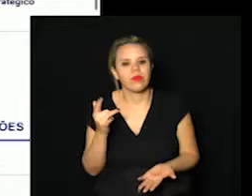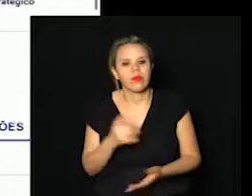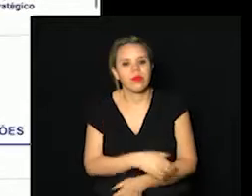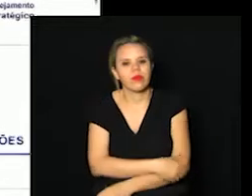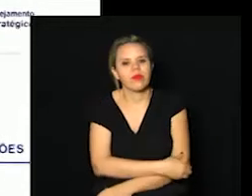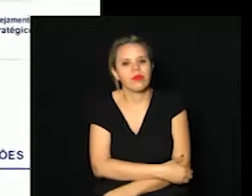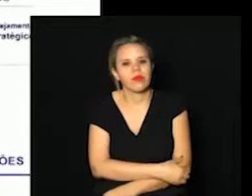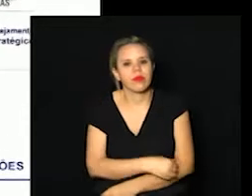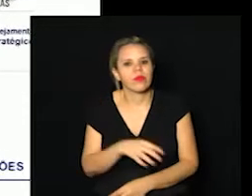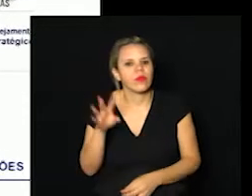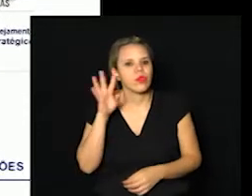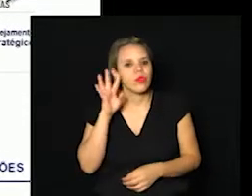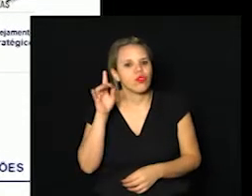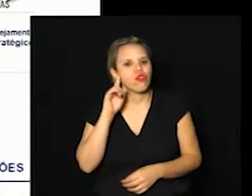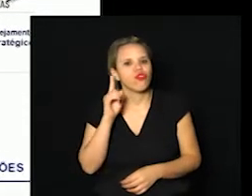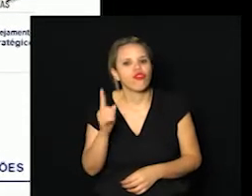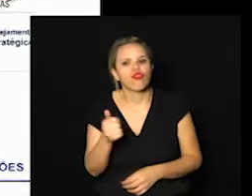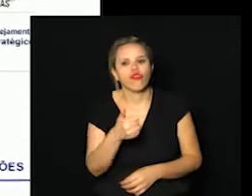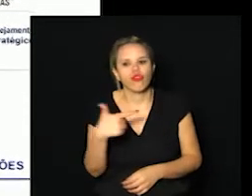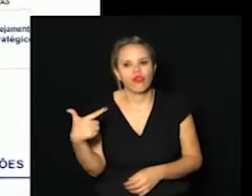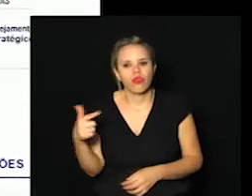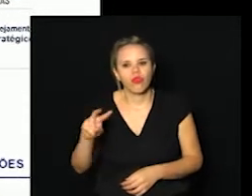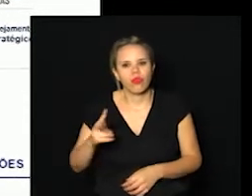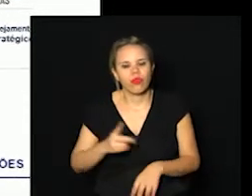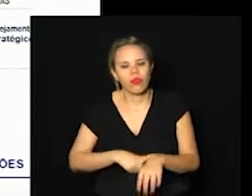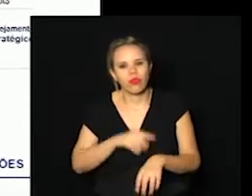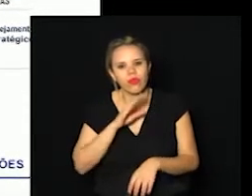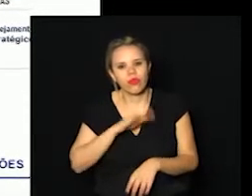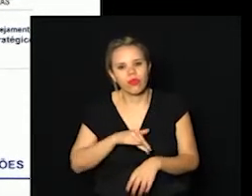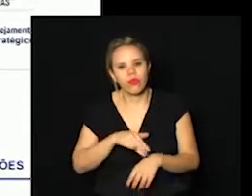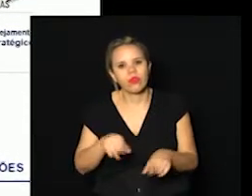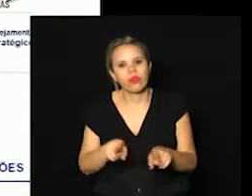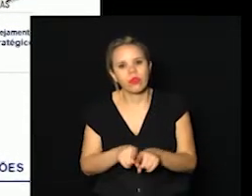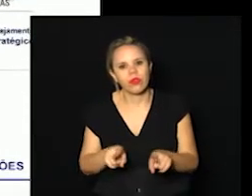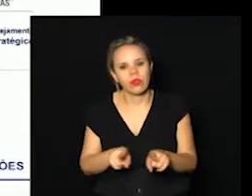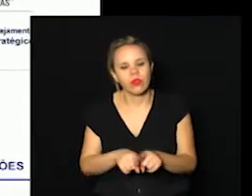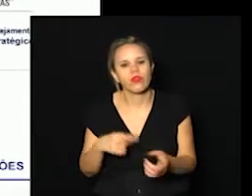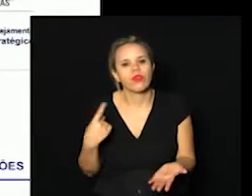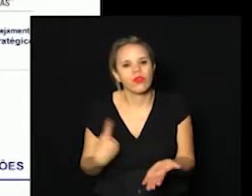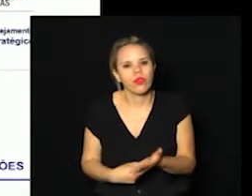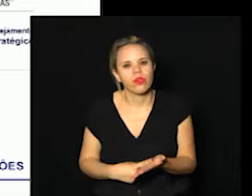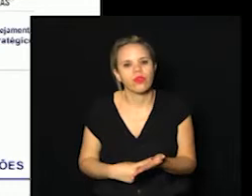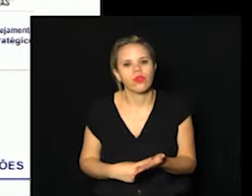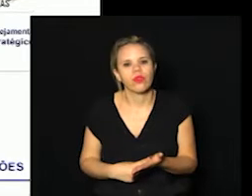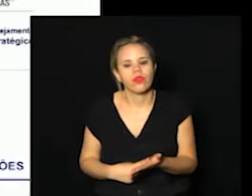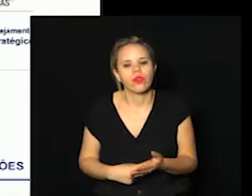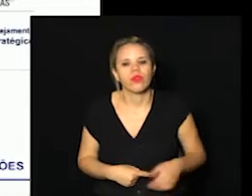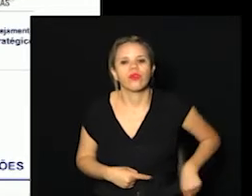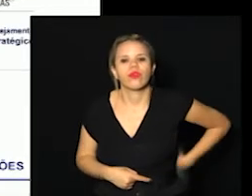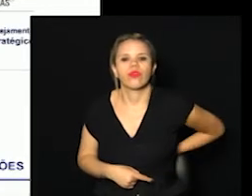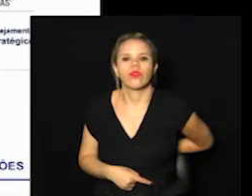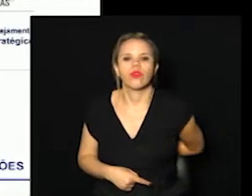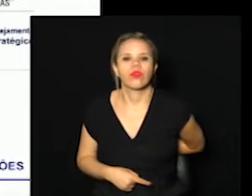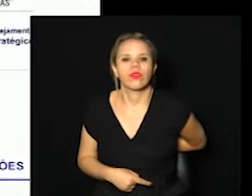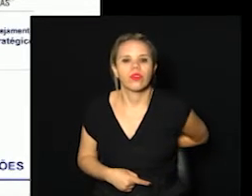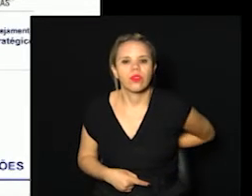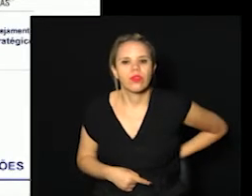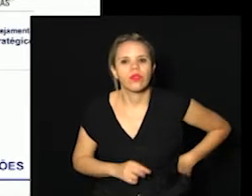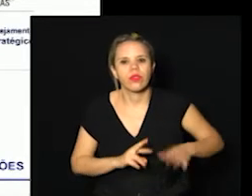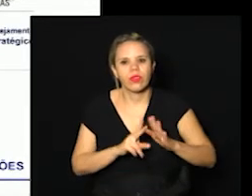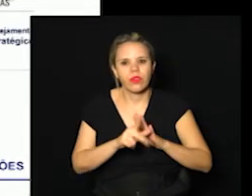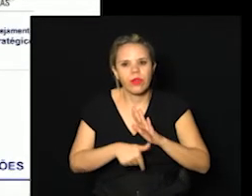na quarta-feira, dia 12, nós temos aqui às 2 horas da tarde, também na agenda do nosso canto direito, o ciclo de